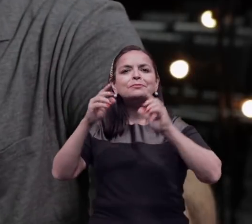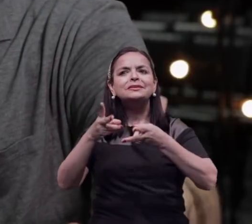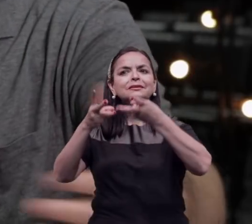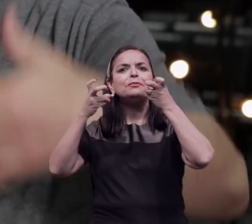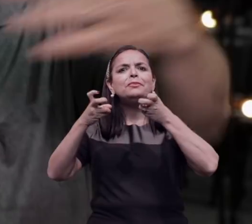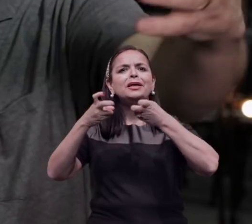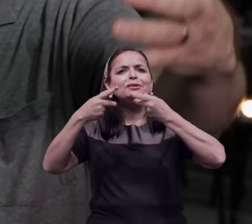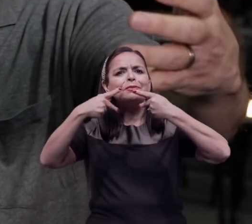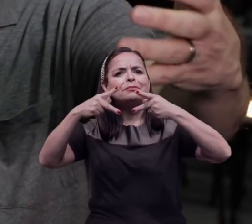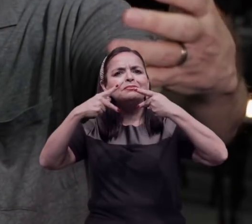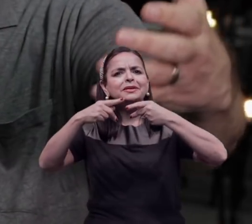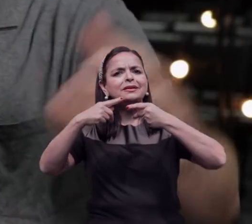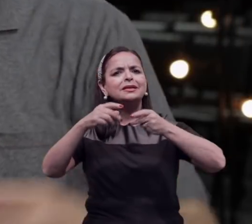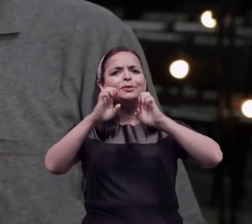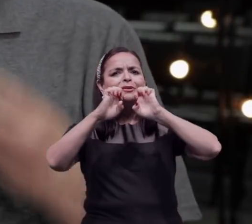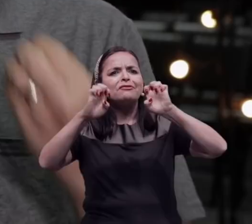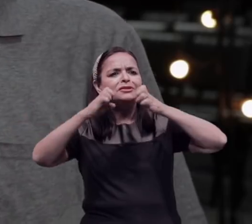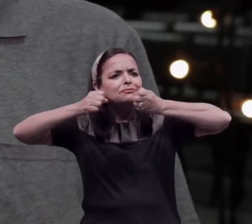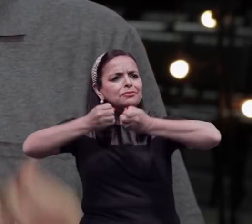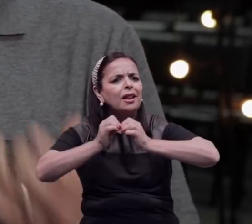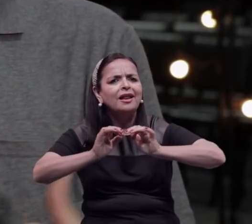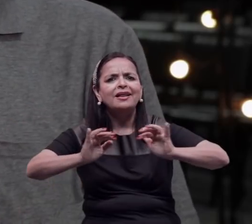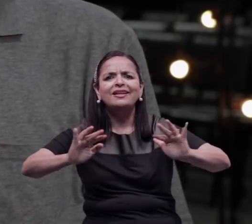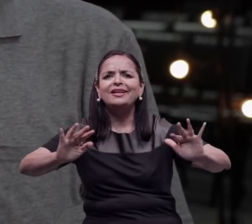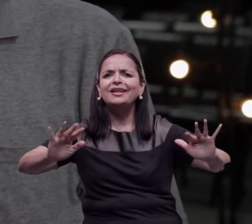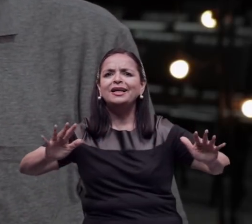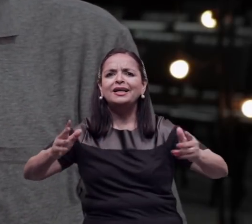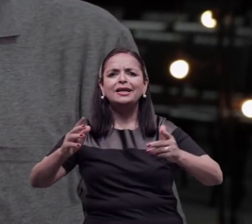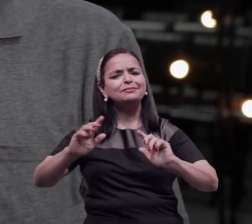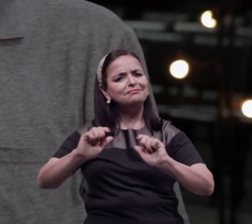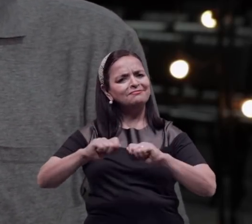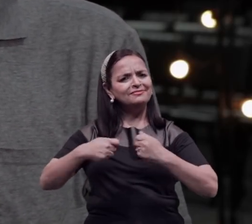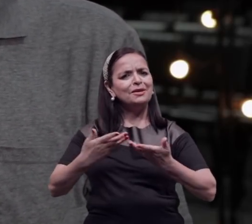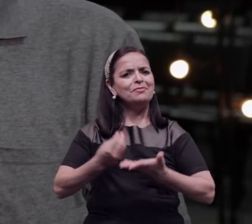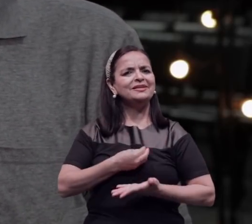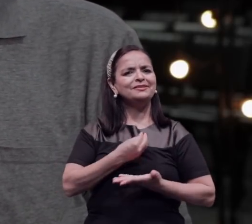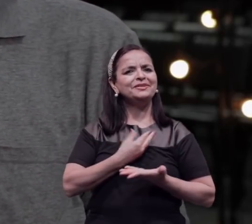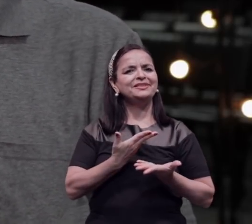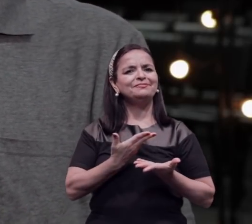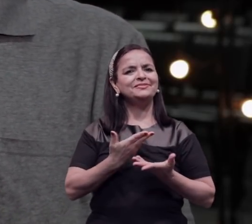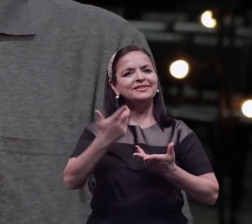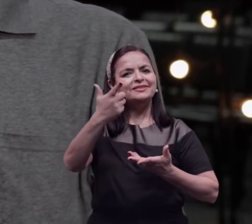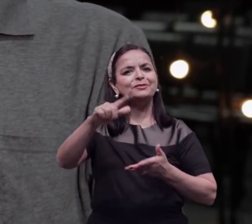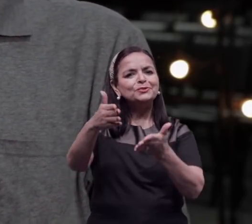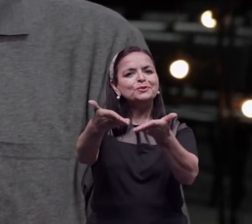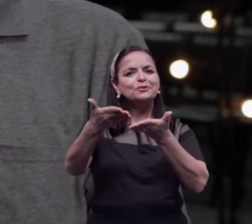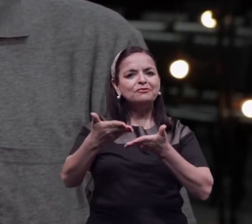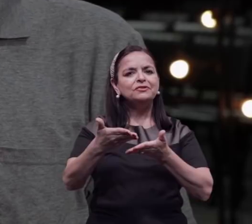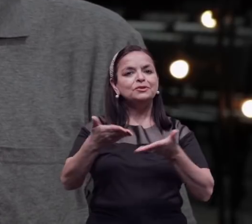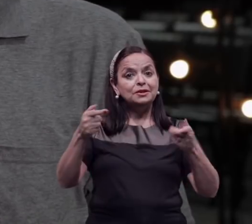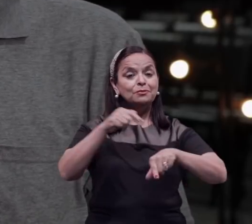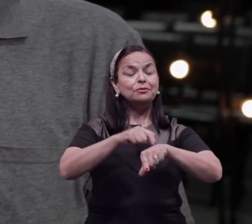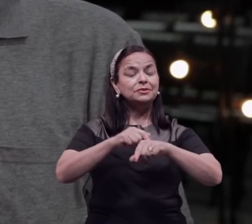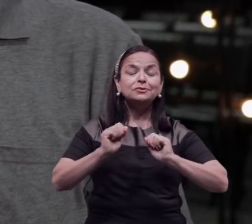visualizando essa obra indo adiante, exercendo o novo propósito que Cristo nos dá. Então, convido